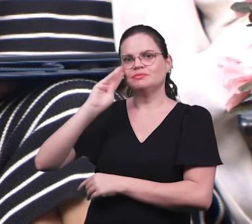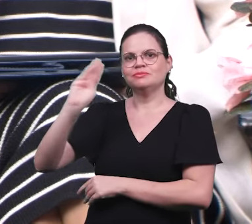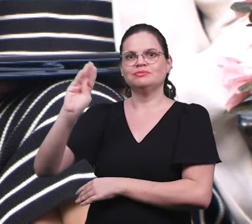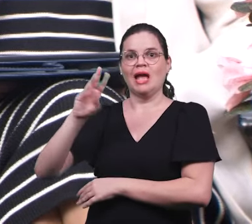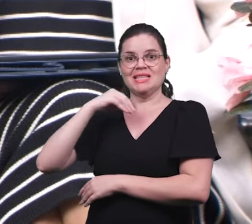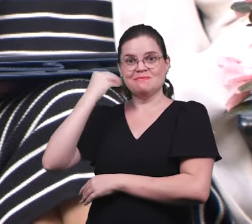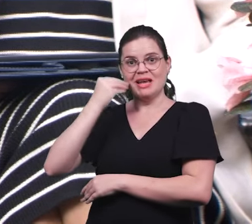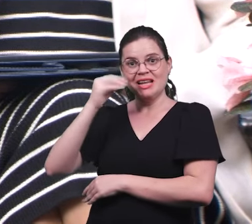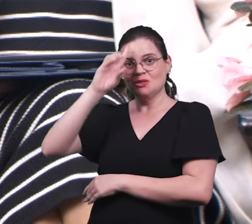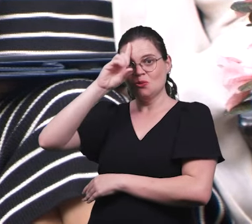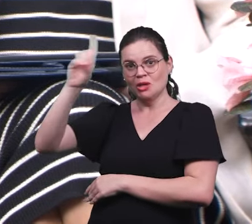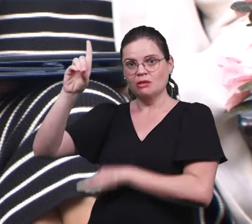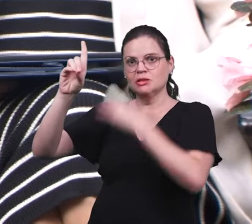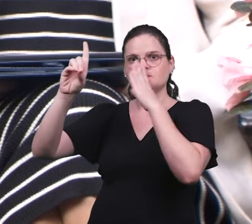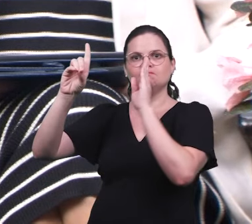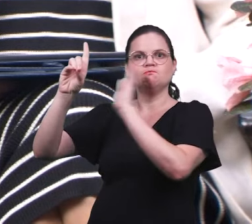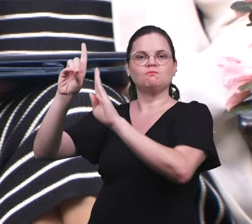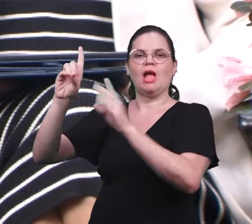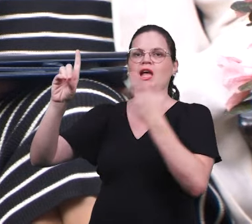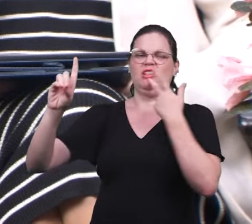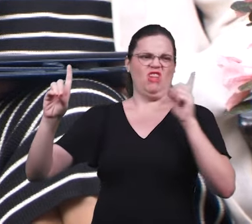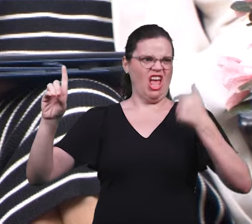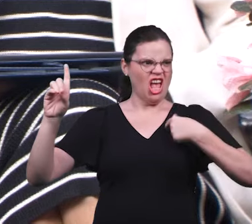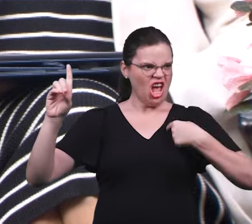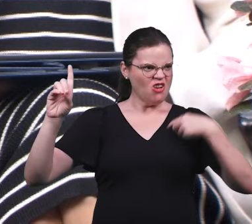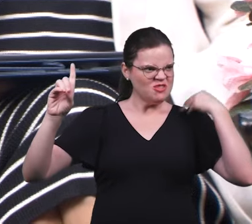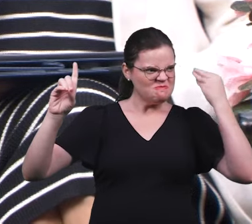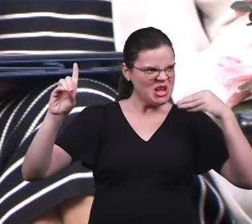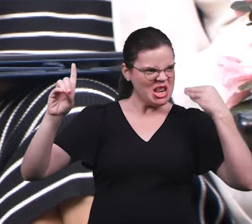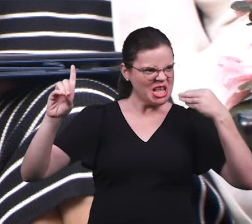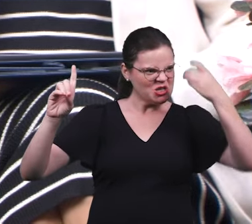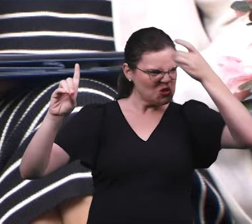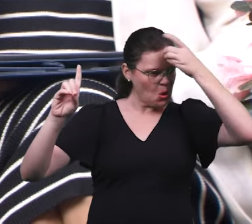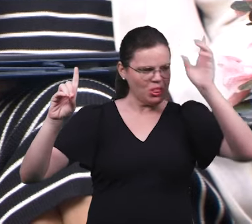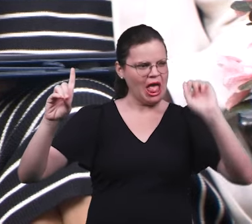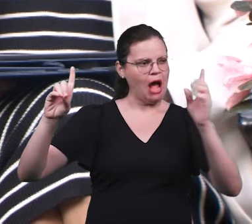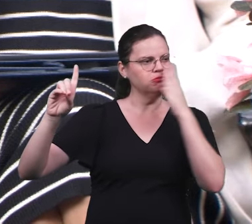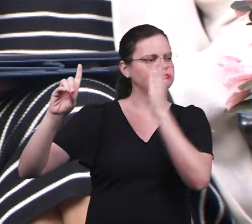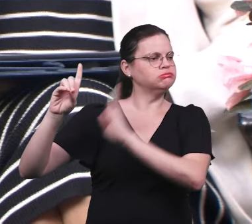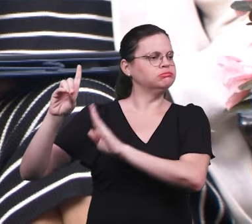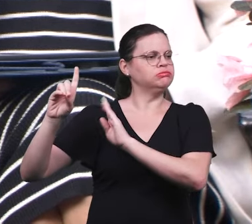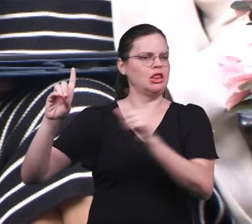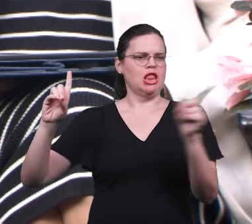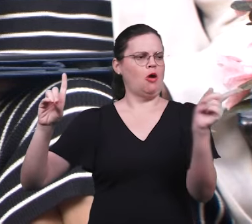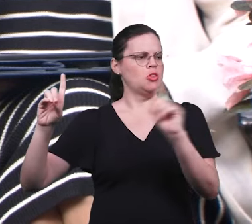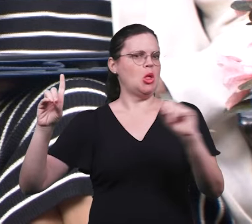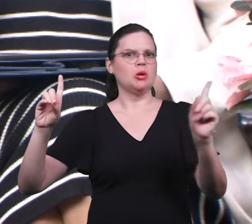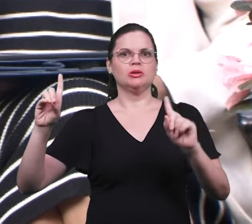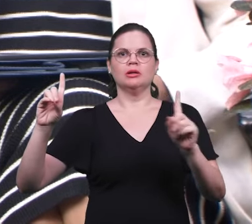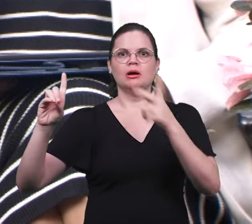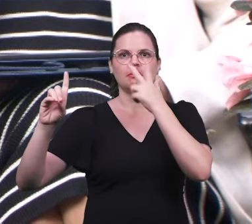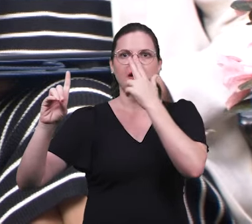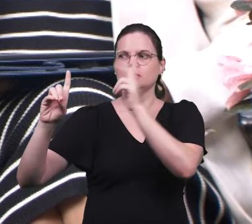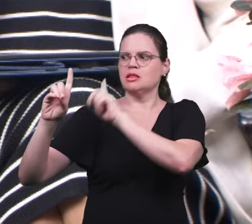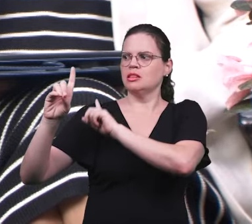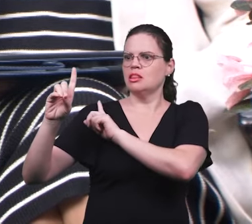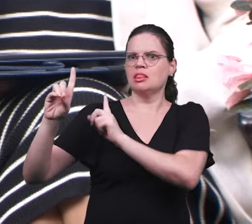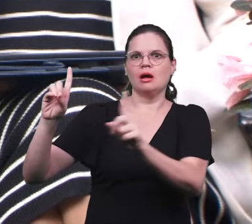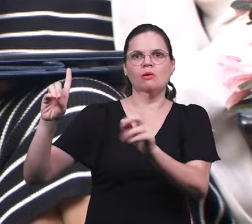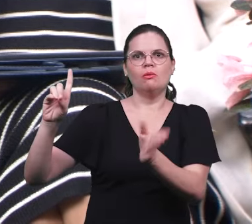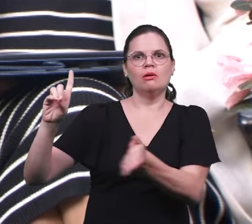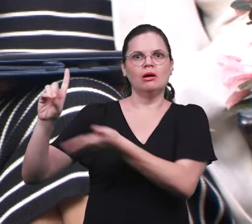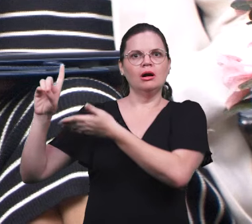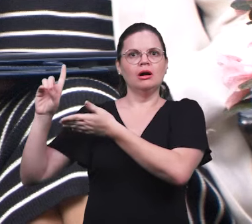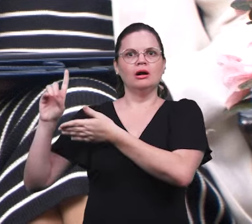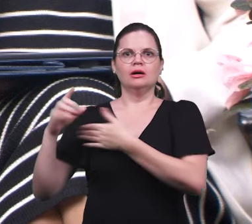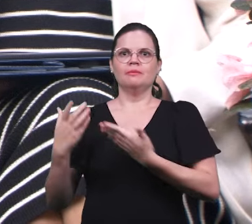a experiência que ele viveu. É o sujeito que foi usado em dom espiritual, foi usado e passa a negar dom espiritual. Teve experiência com a consulta à